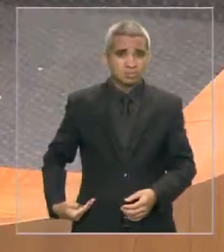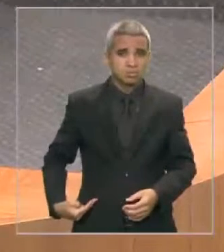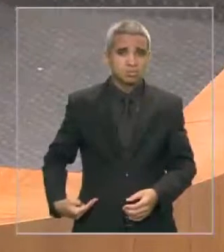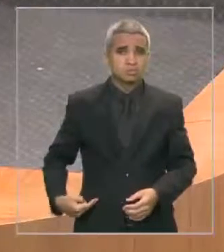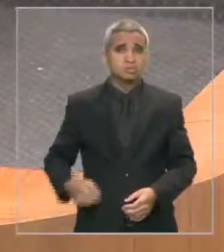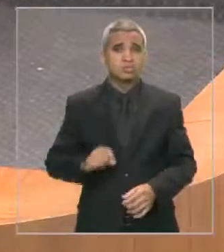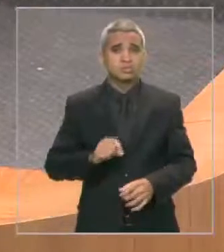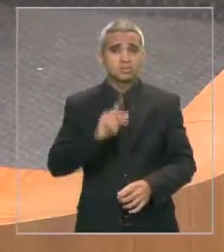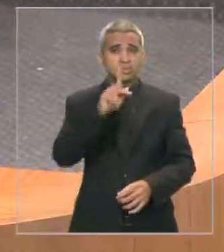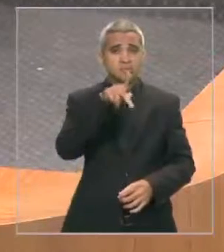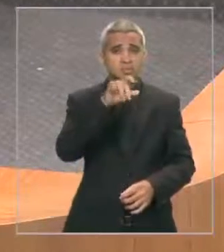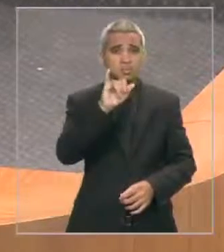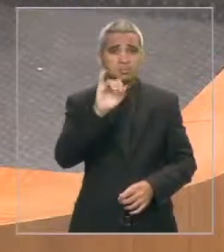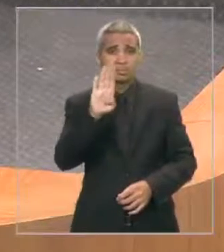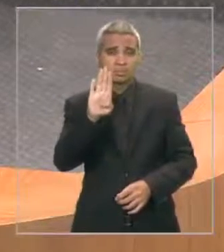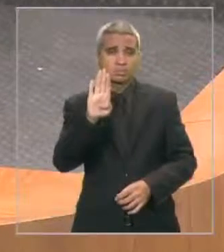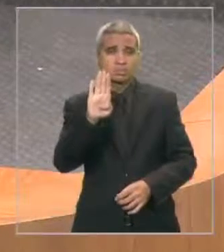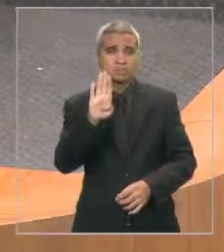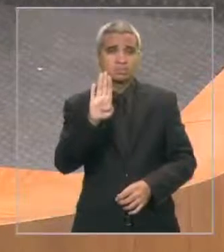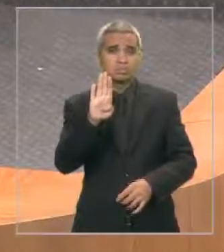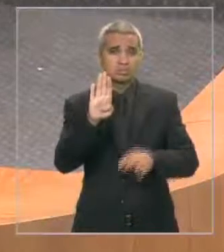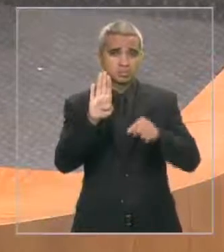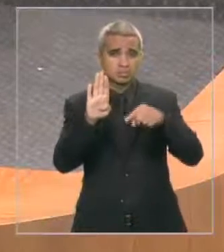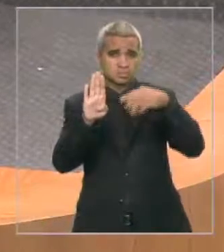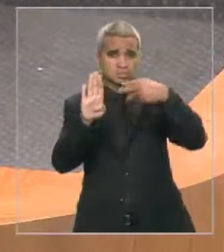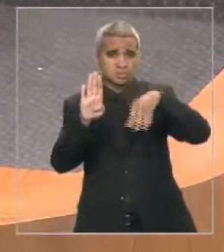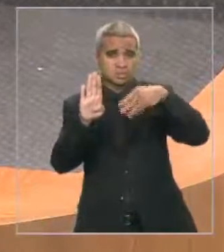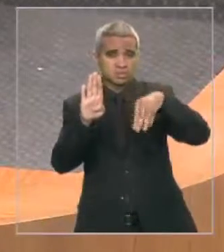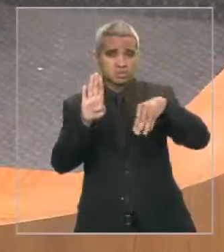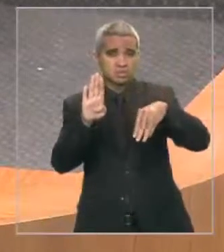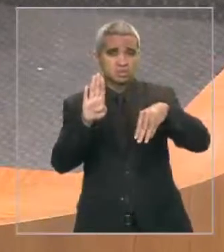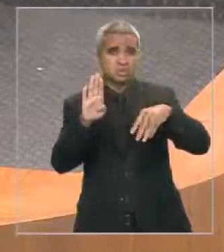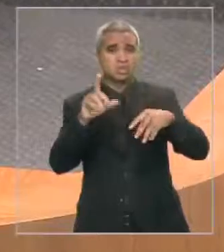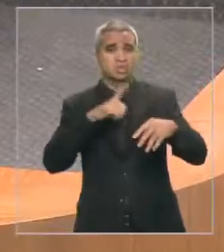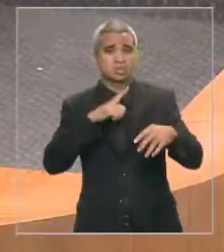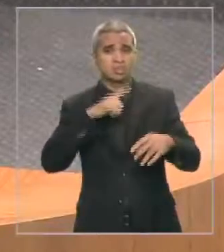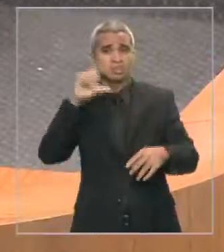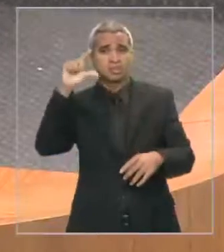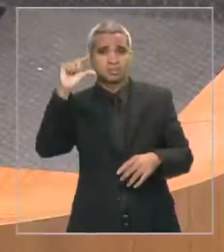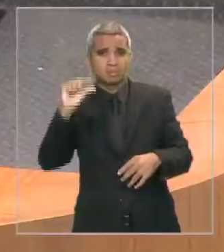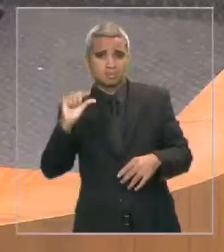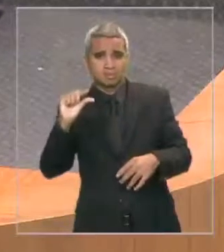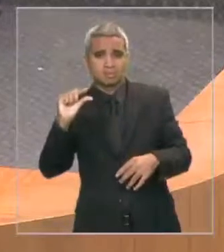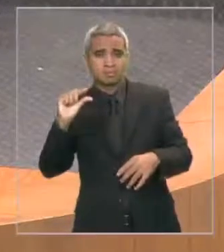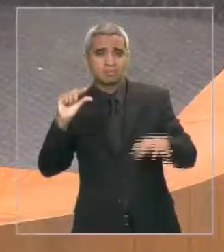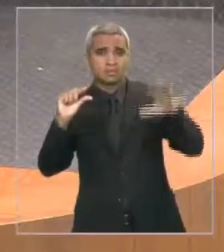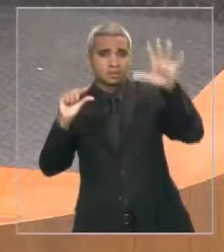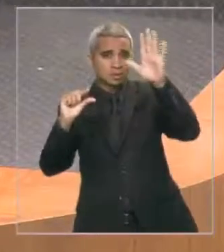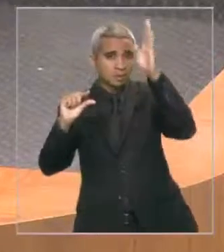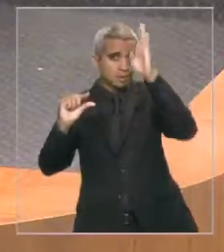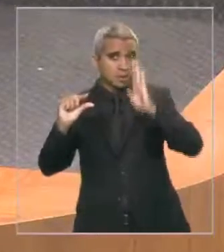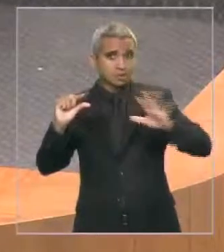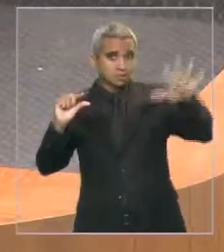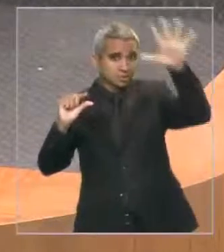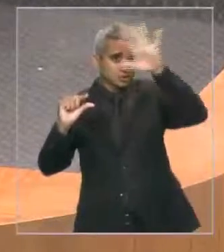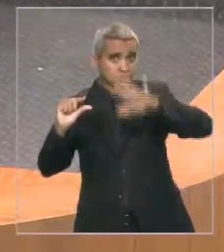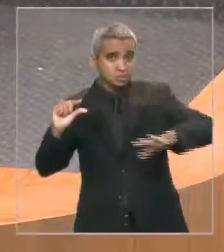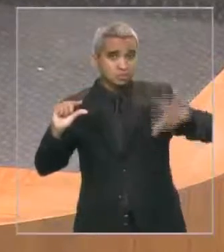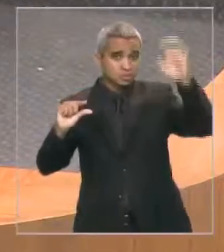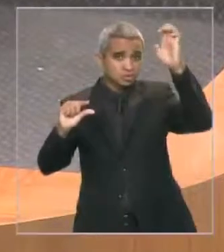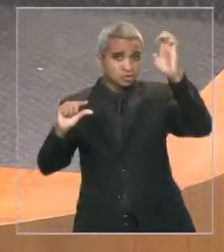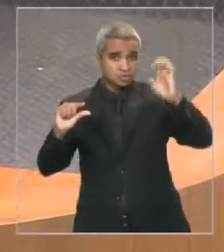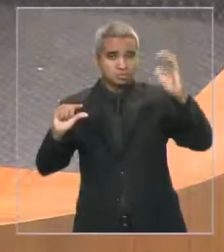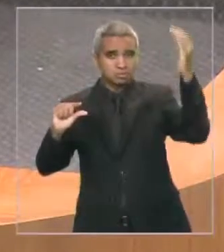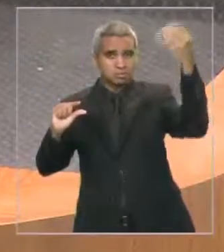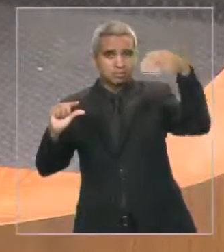o nosso PIB está menor do que a média nacional. Uma vergonha. Mas, muito